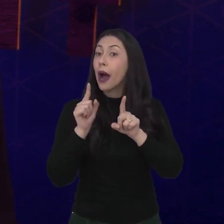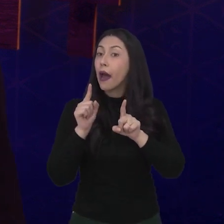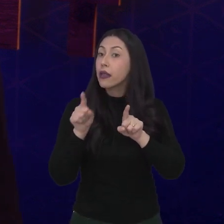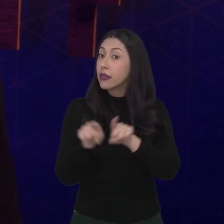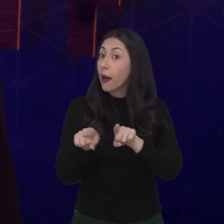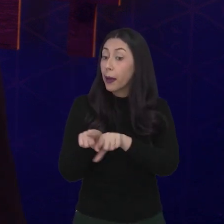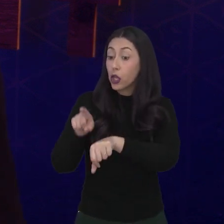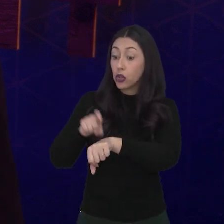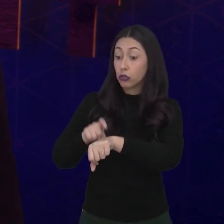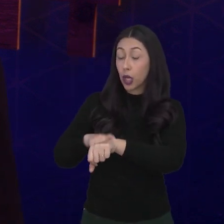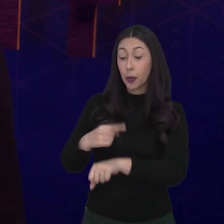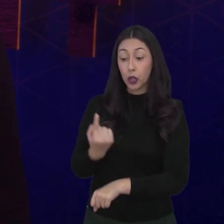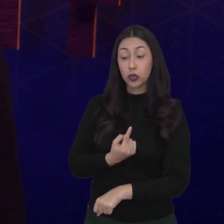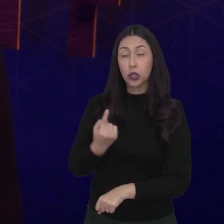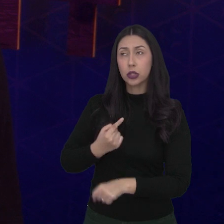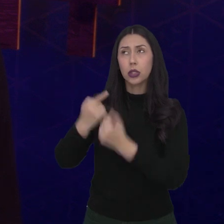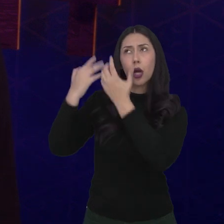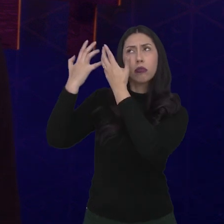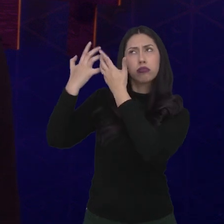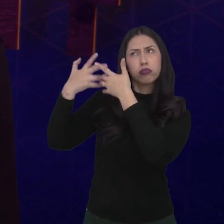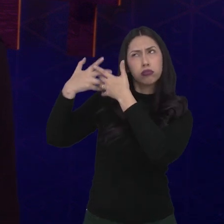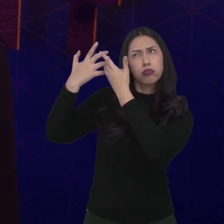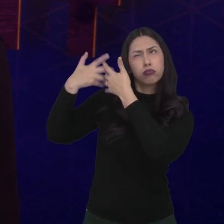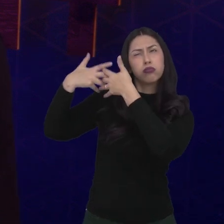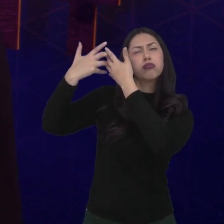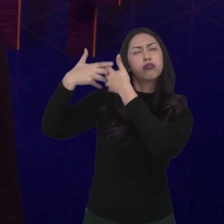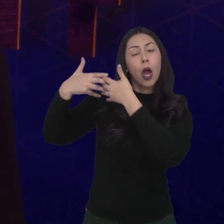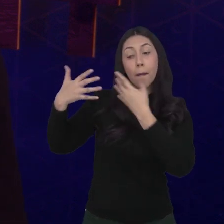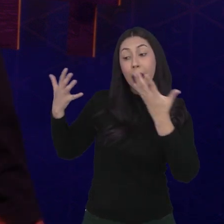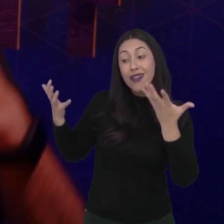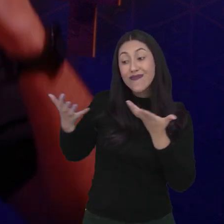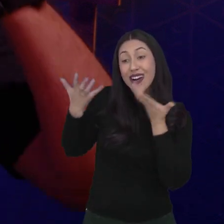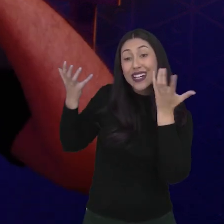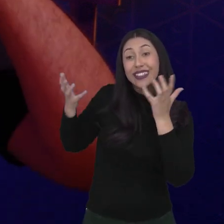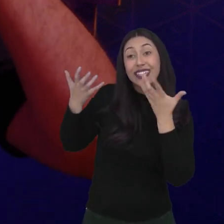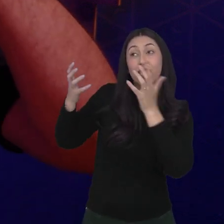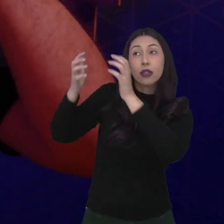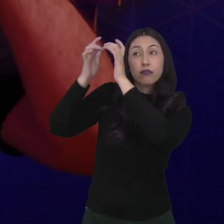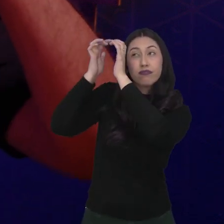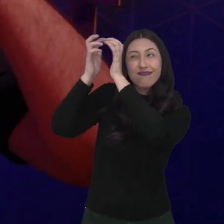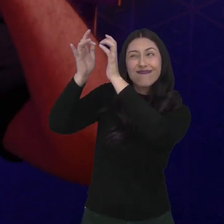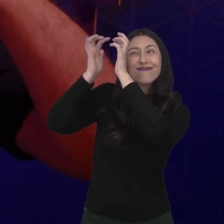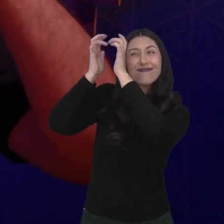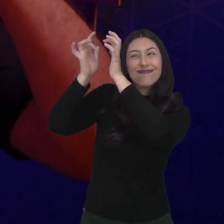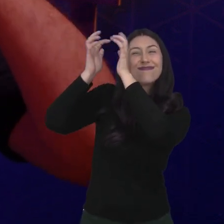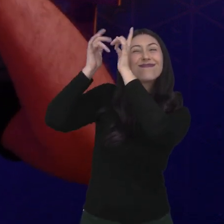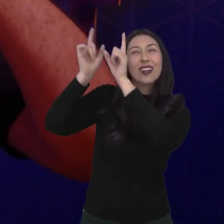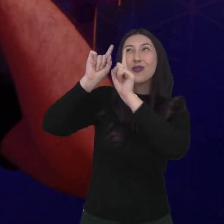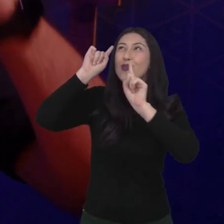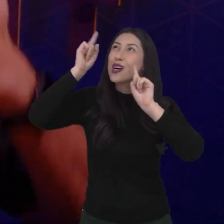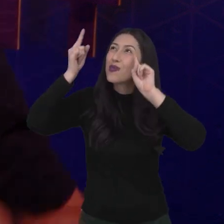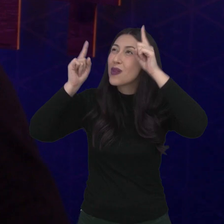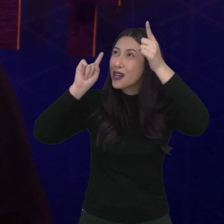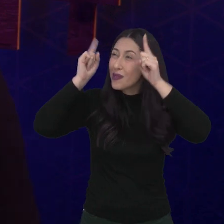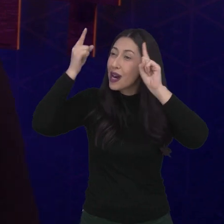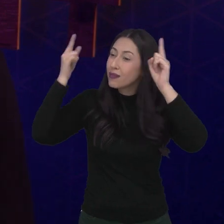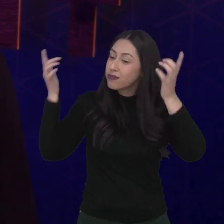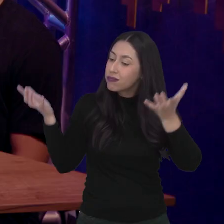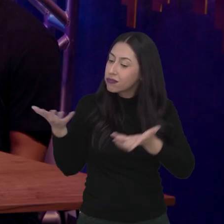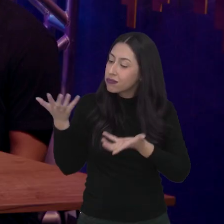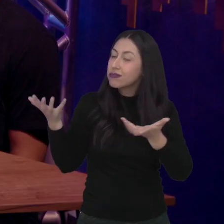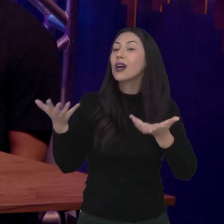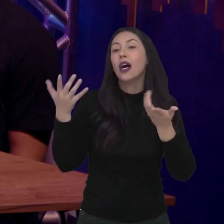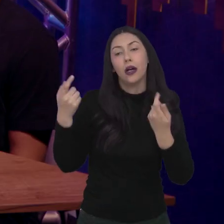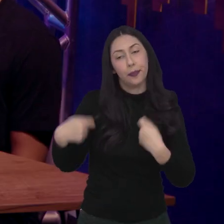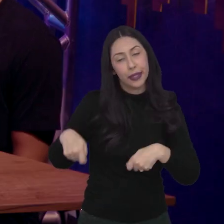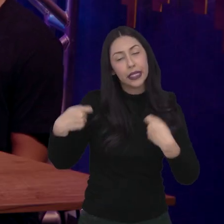momento separado, quando você estiver sozinho, você vai pensar sobre aquilo. Uhum. Para ir os seus divertidamente e ir te dando a solução.